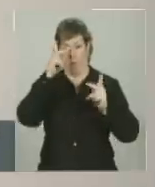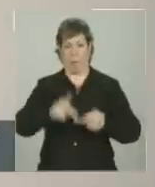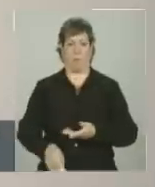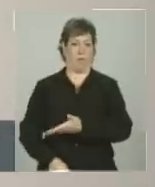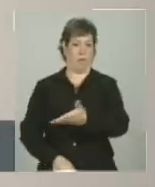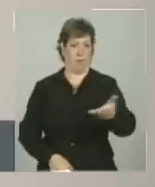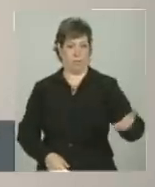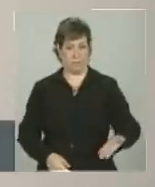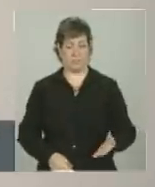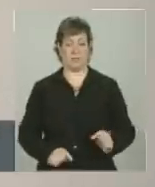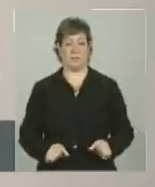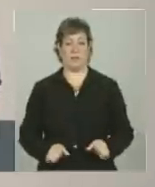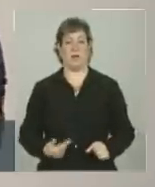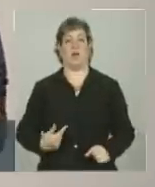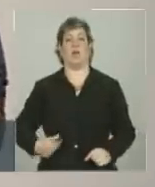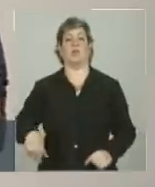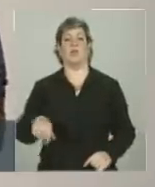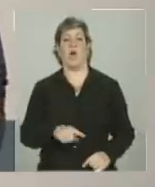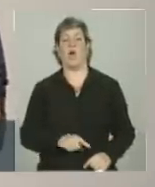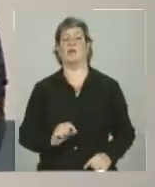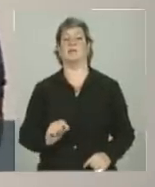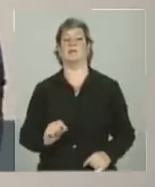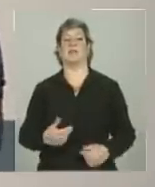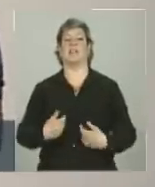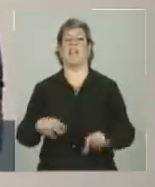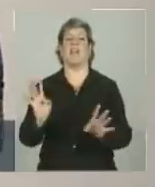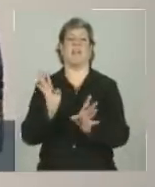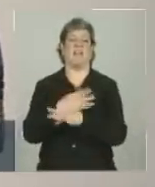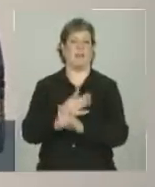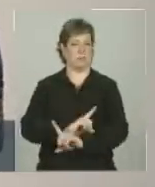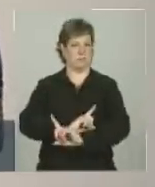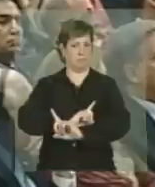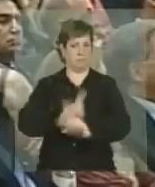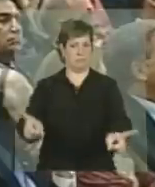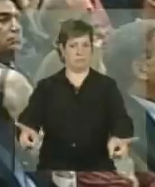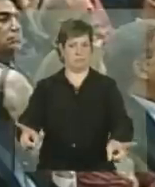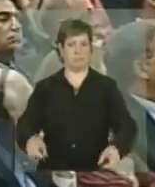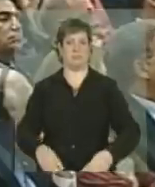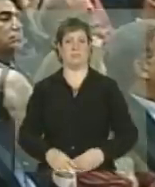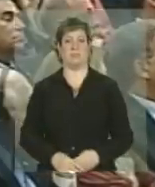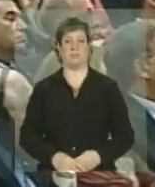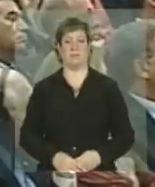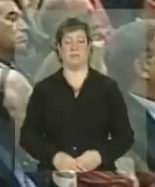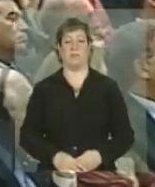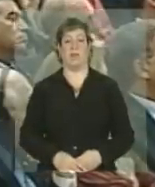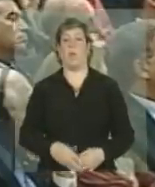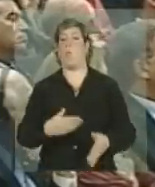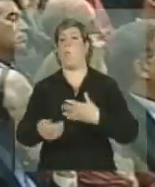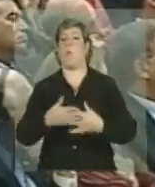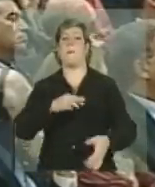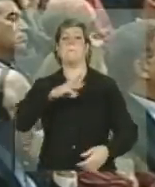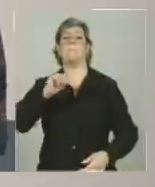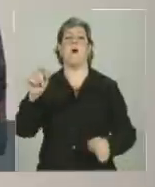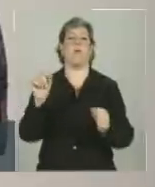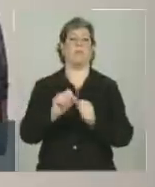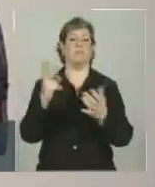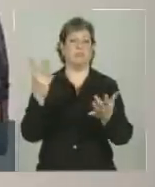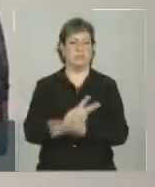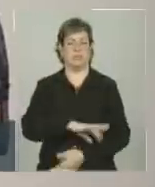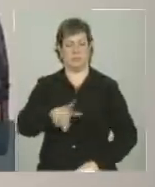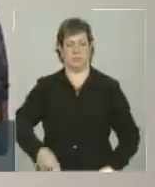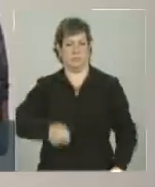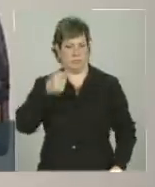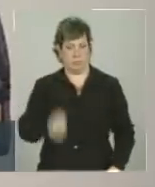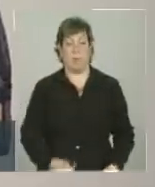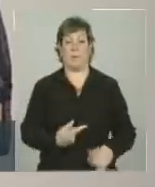população e não teremos tolerância com nenhum mal feito. O dinheiro público vem do diário esforço